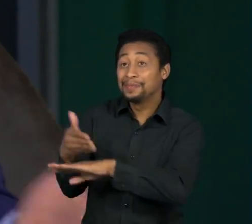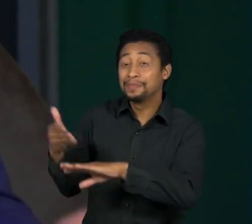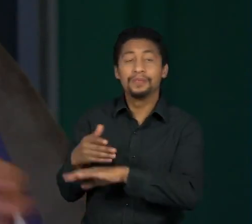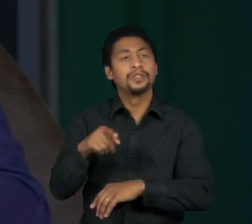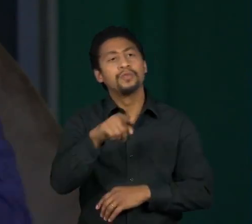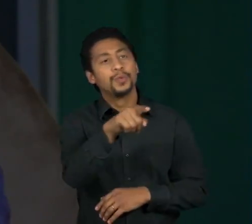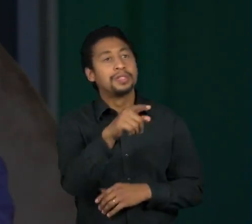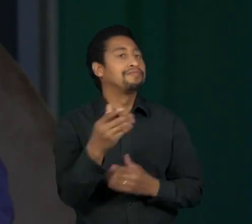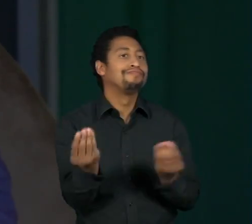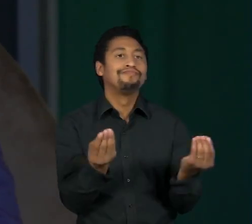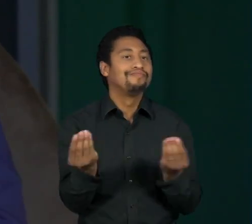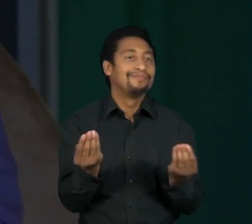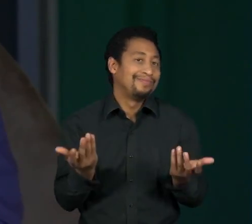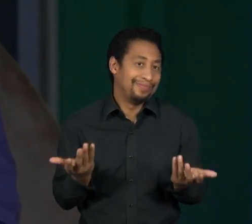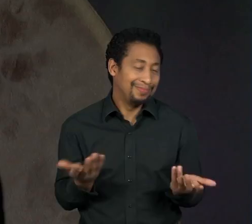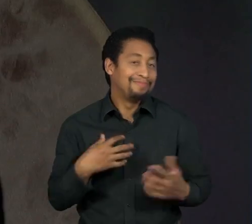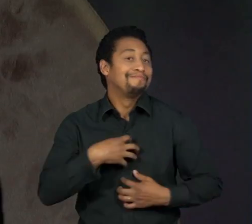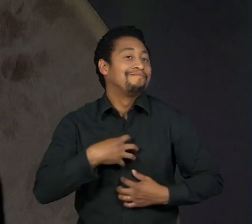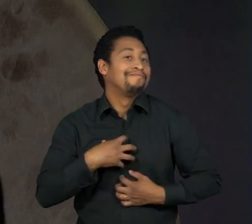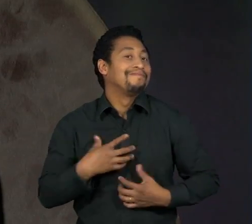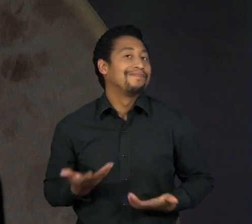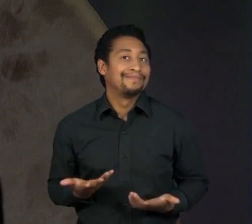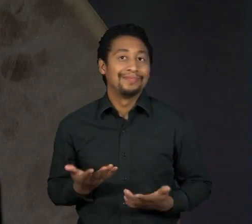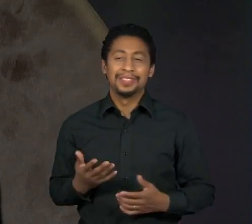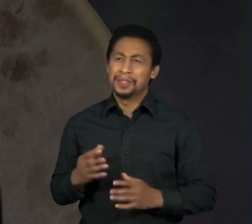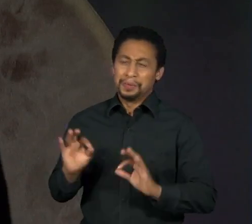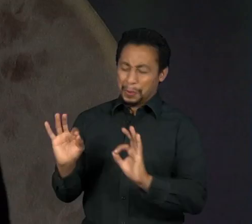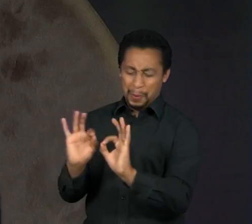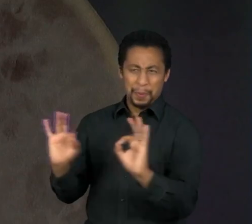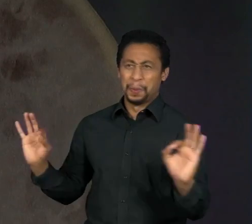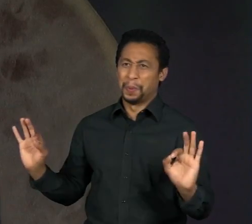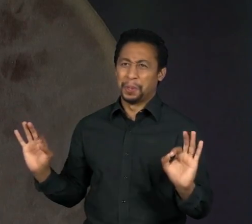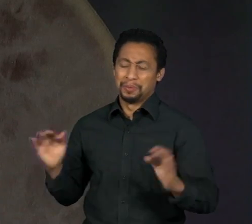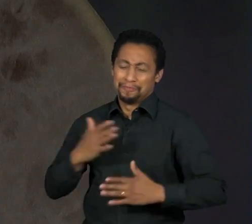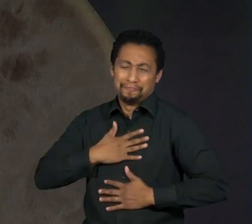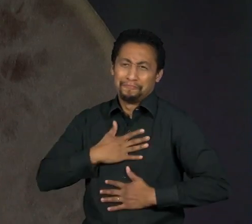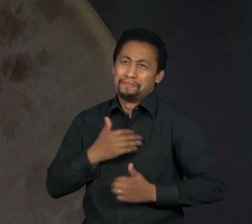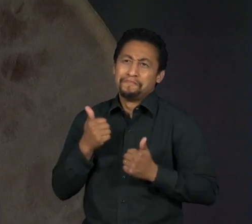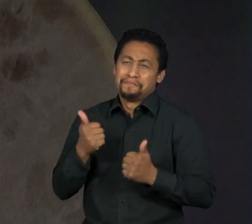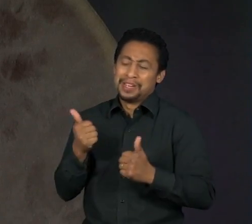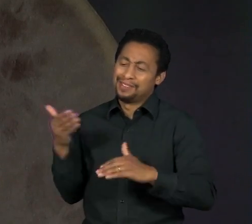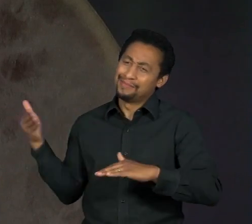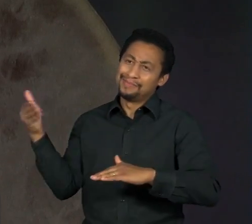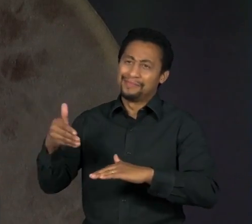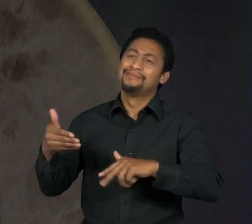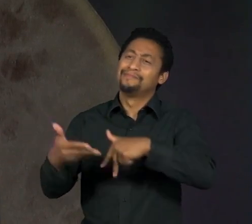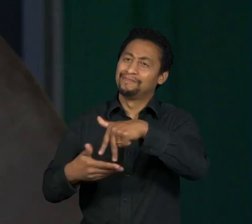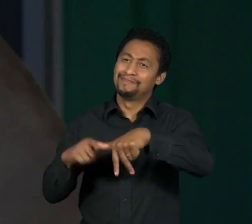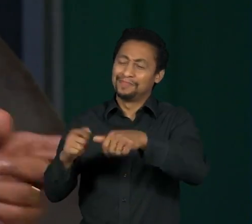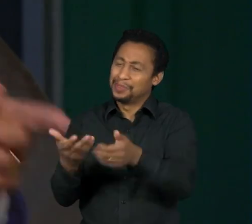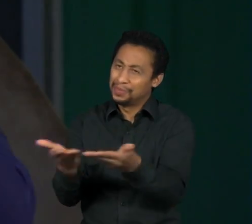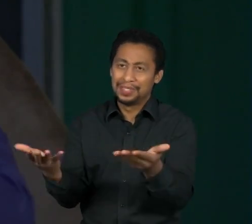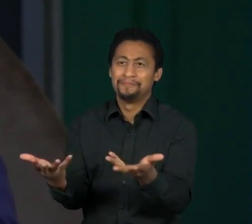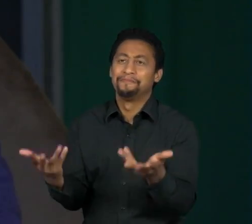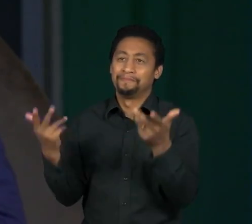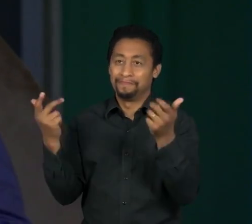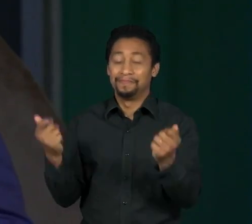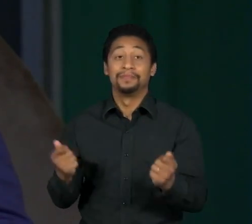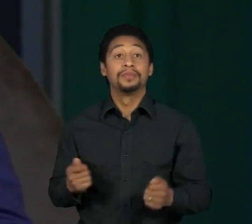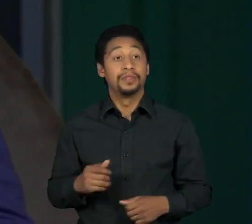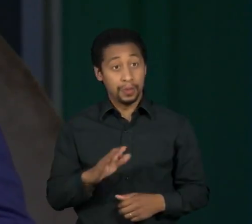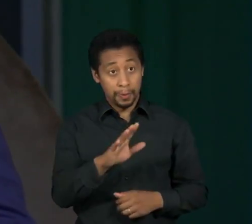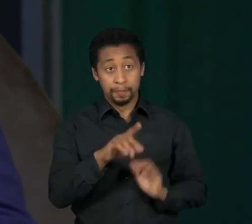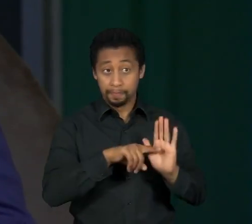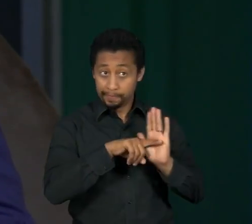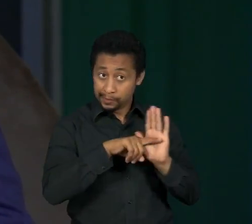Breck, como é que você está? Ótimo, né? Um convite como esse, né? Estar aqui com vocês dois é maravilhoso. Olha, algumas